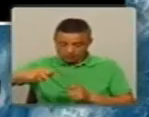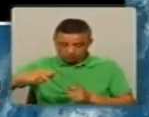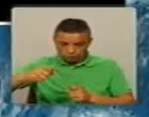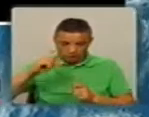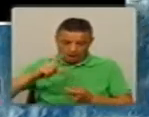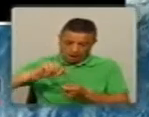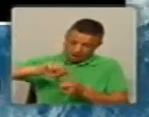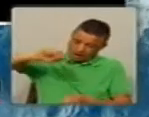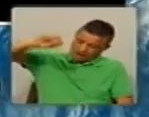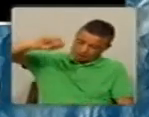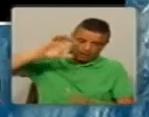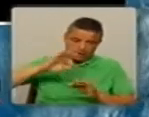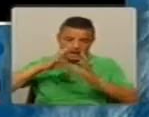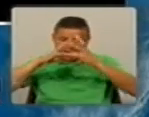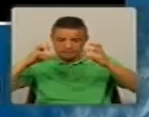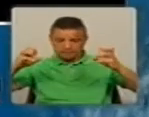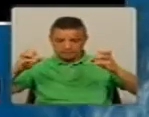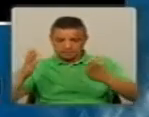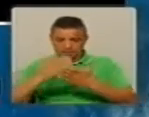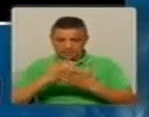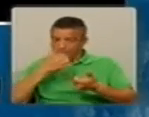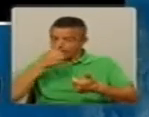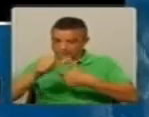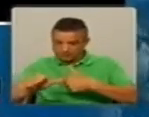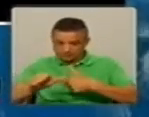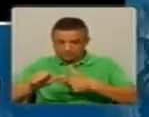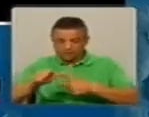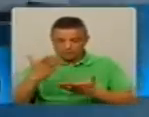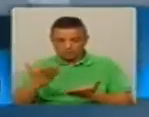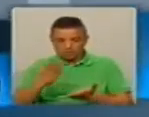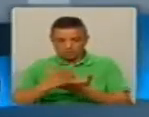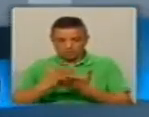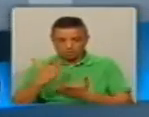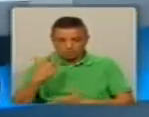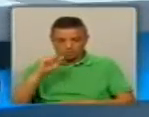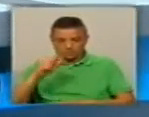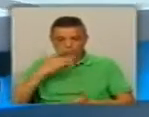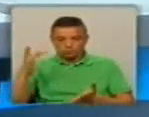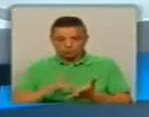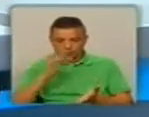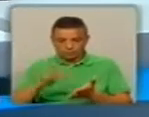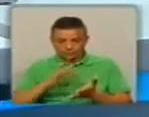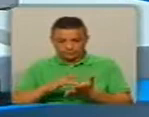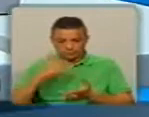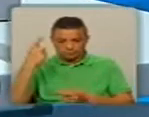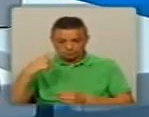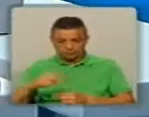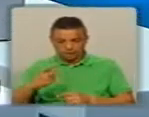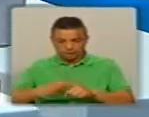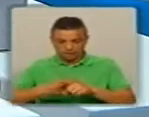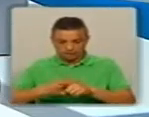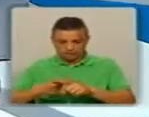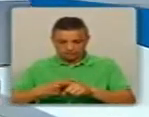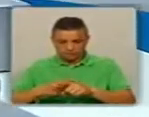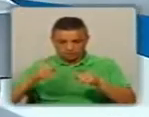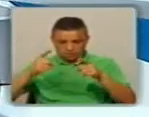neblina, e os astrónomos dizem que a neblina, neste caso, é um grande inimigo. Miguel, um minuto agora para apresentar os teus livros. Vamos ter livros muito interessantes. Eu